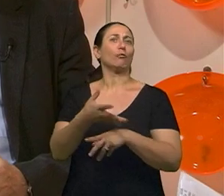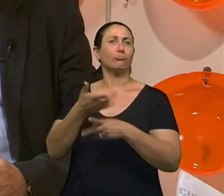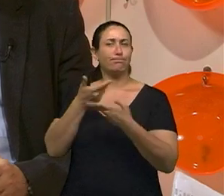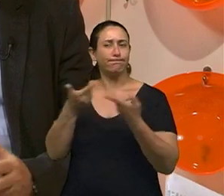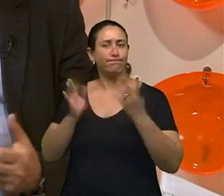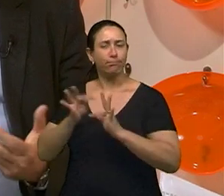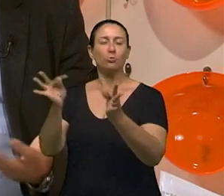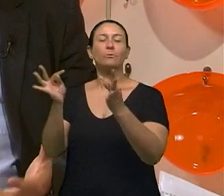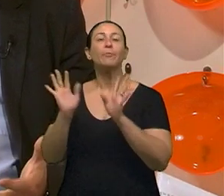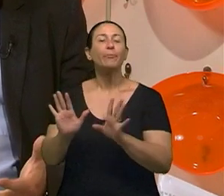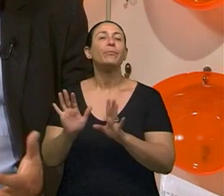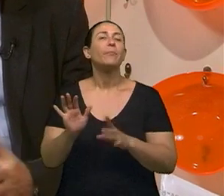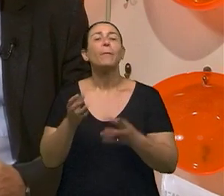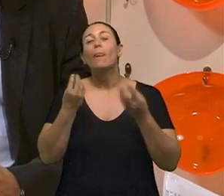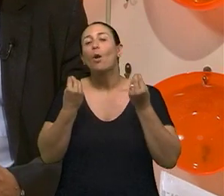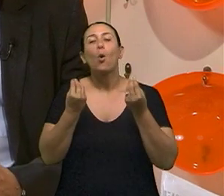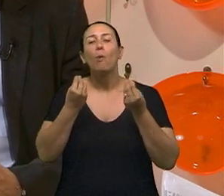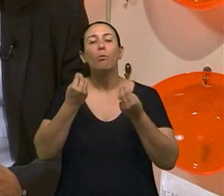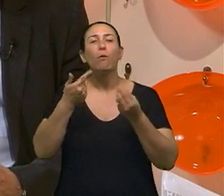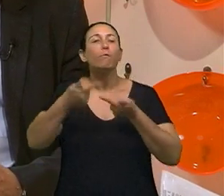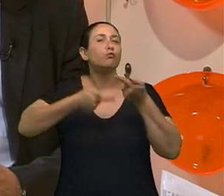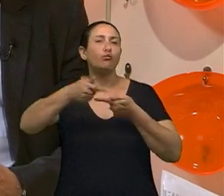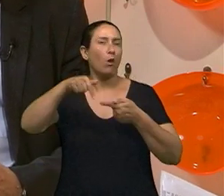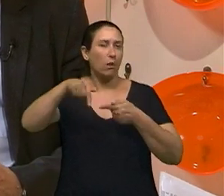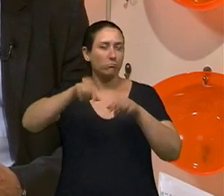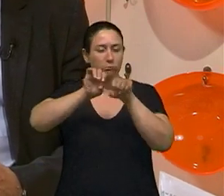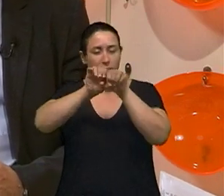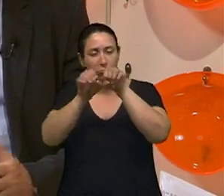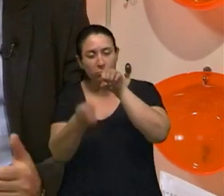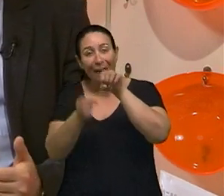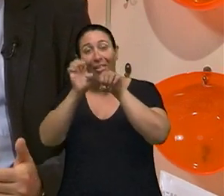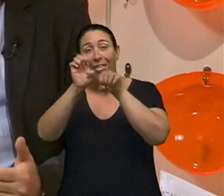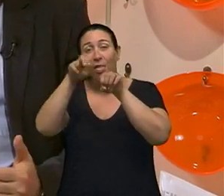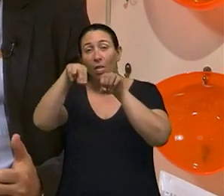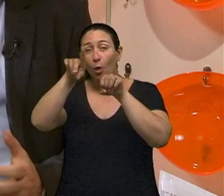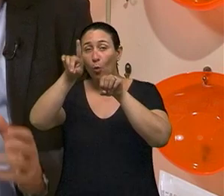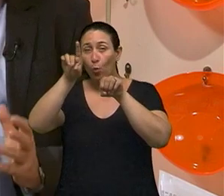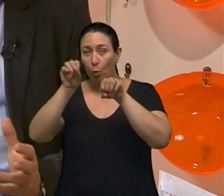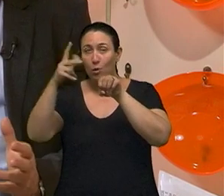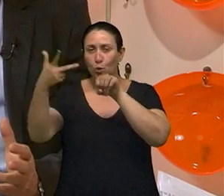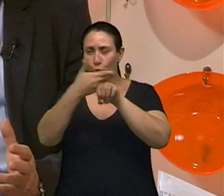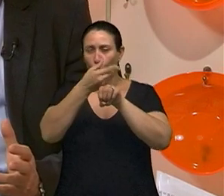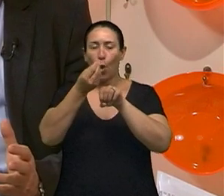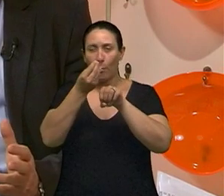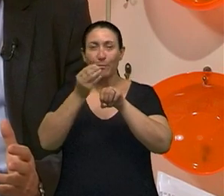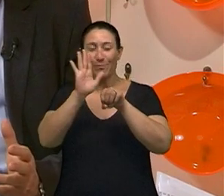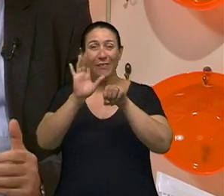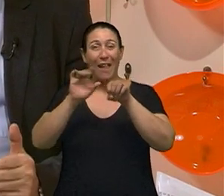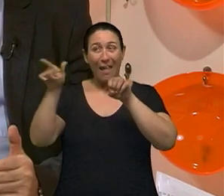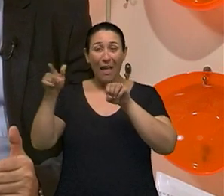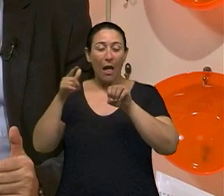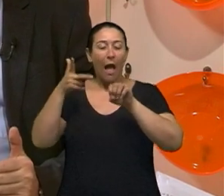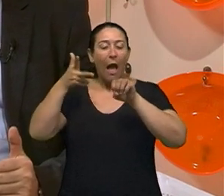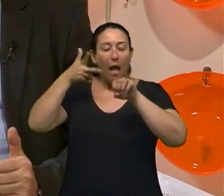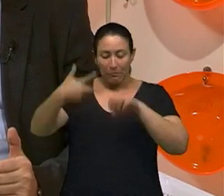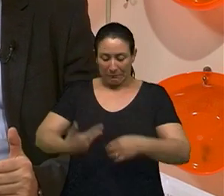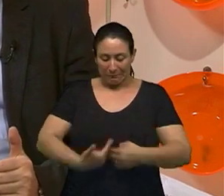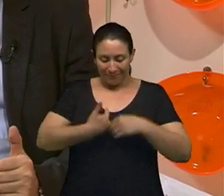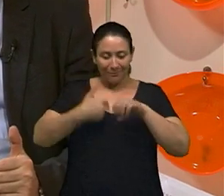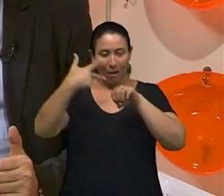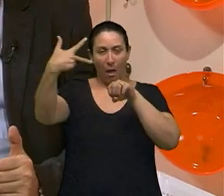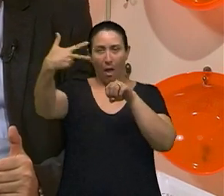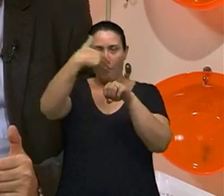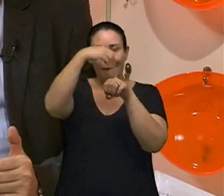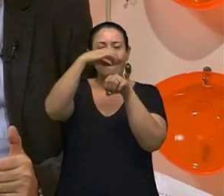menos invasivos e como é que funciona essa cirurgia endovascular ao invés de se abrir o local onde o aneurisma tá a gente acessa